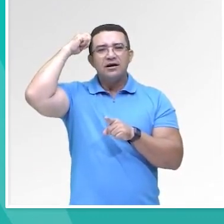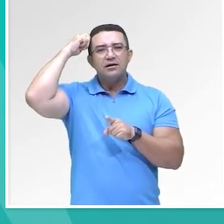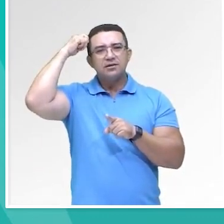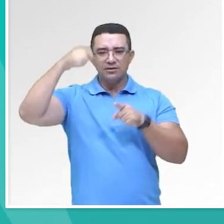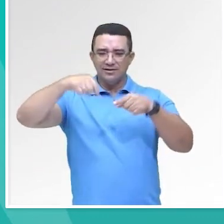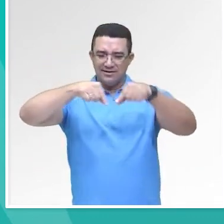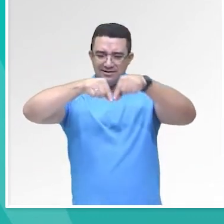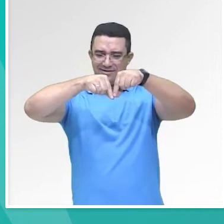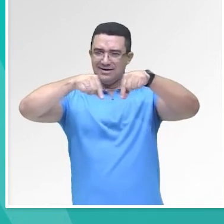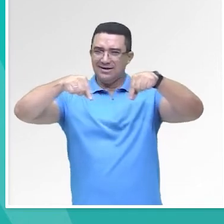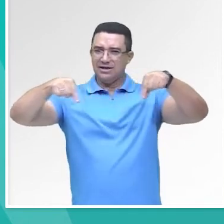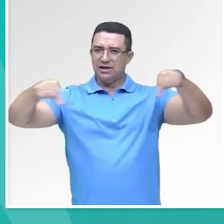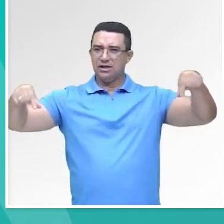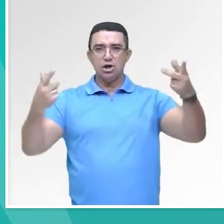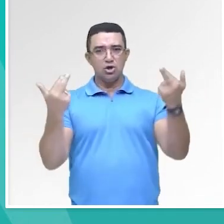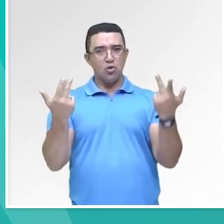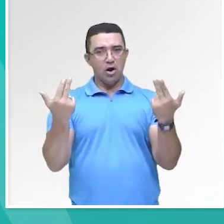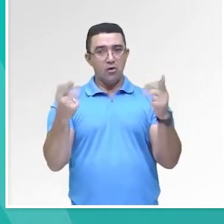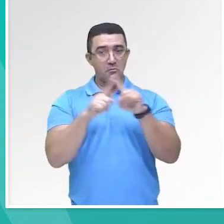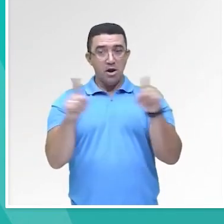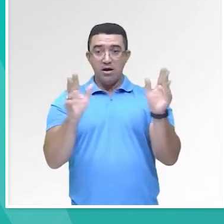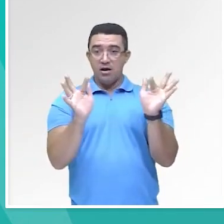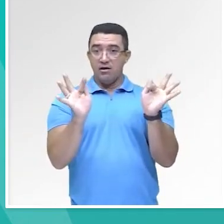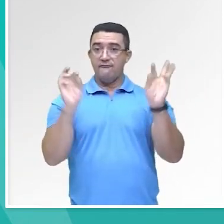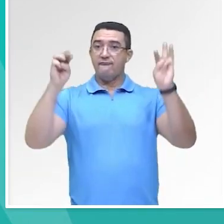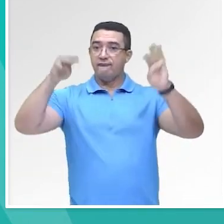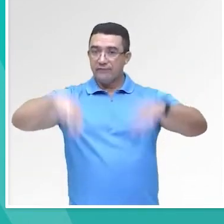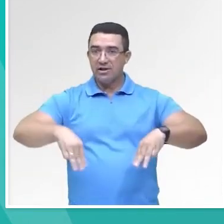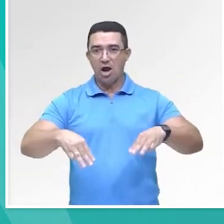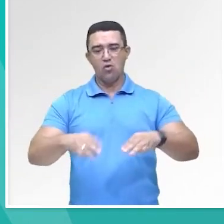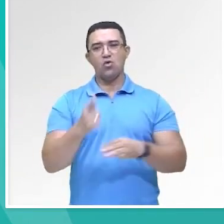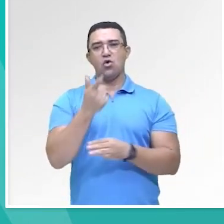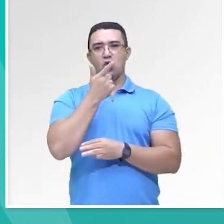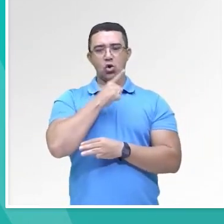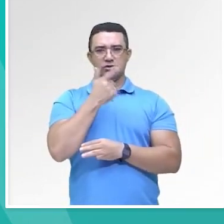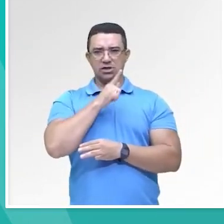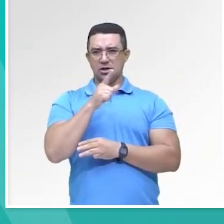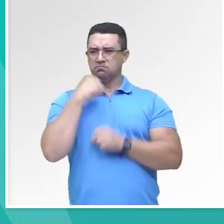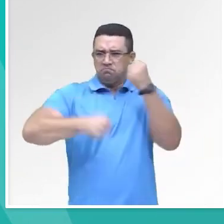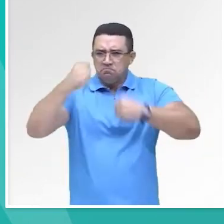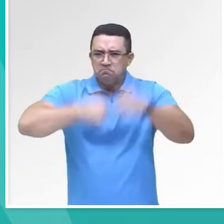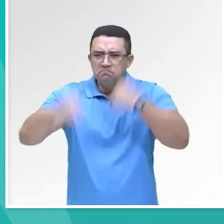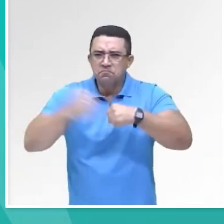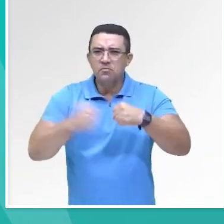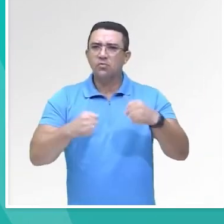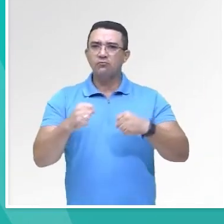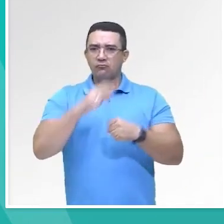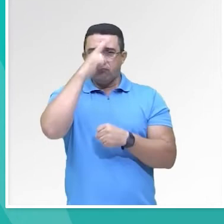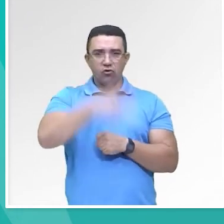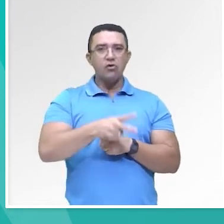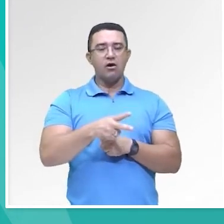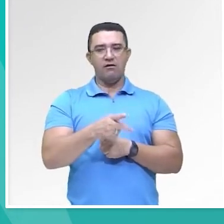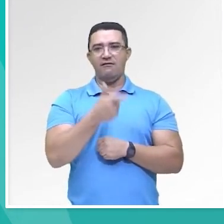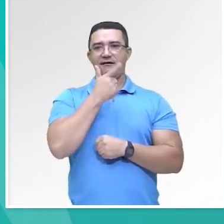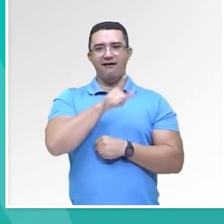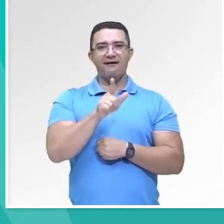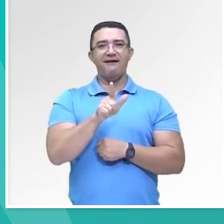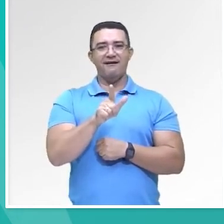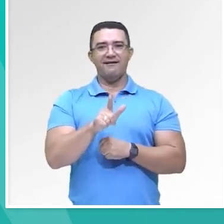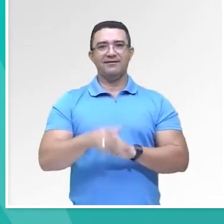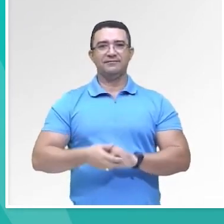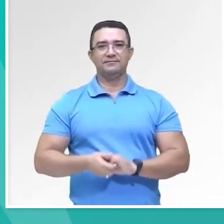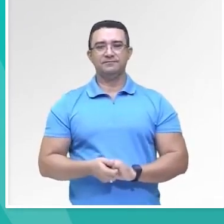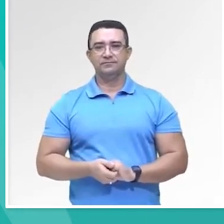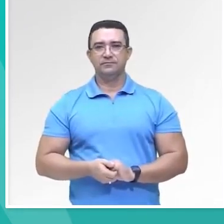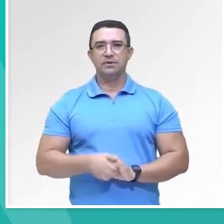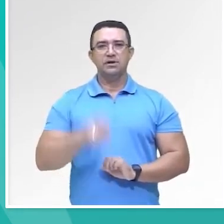os outros atletas, mas no finalzinho ele dá aquele gás, né, e consegue aí ganhar a prova. Vocês sabem